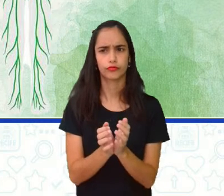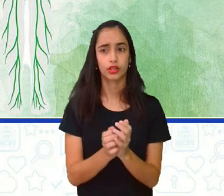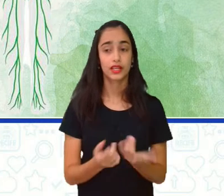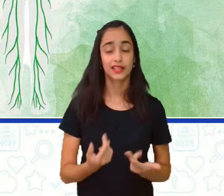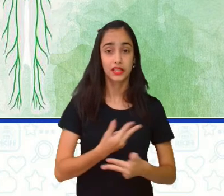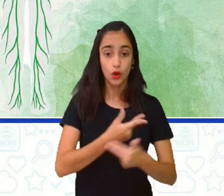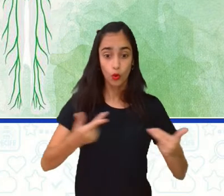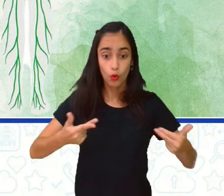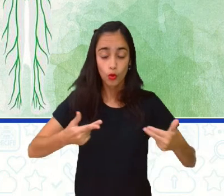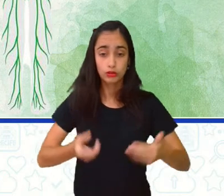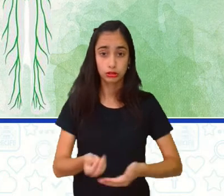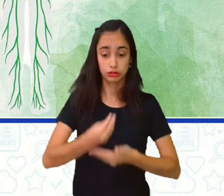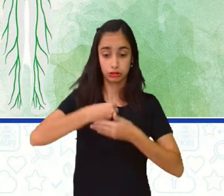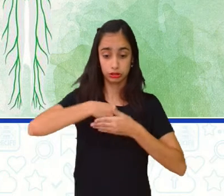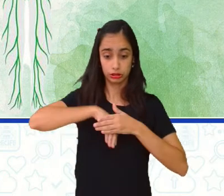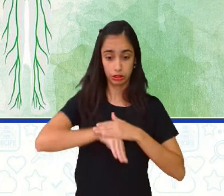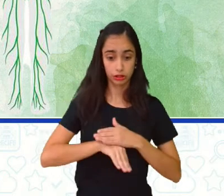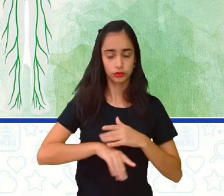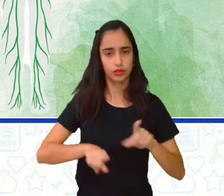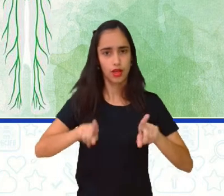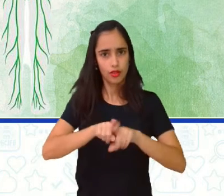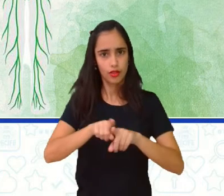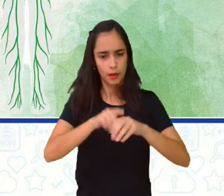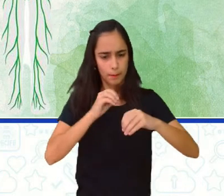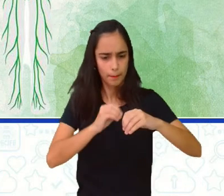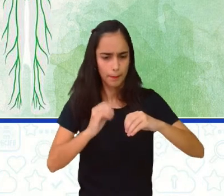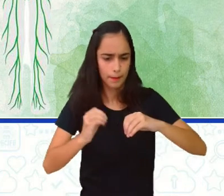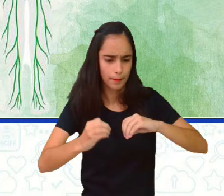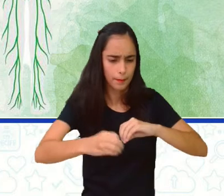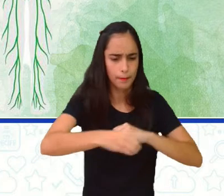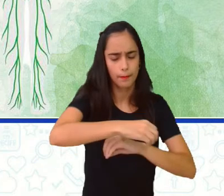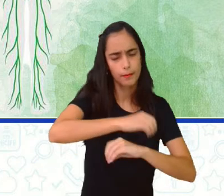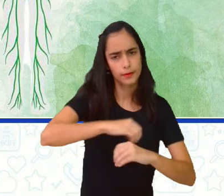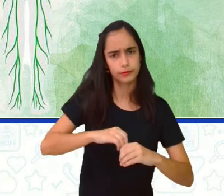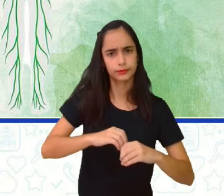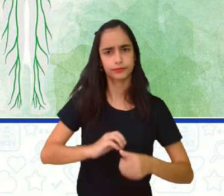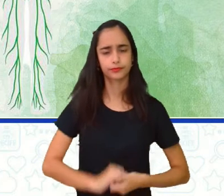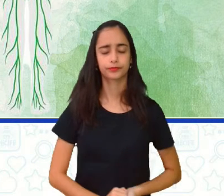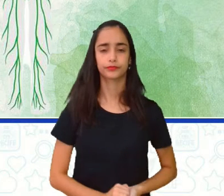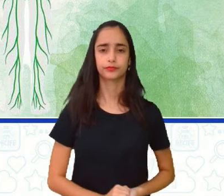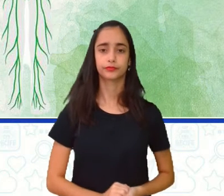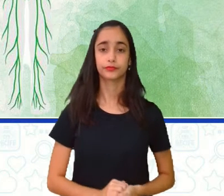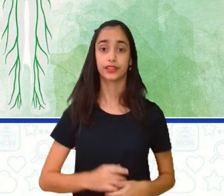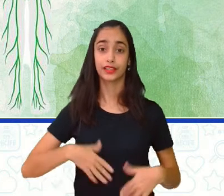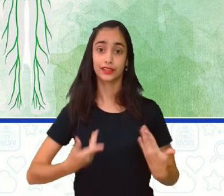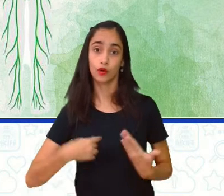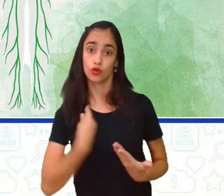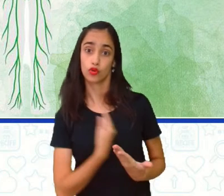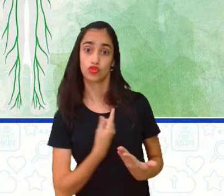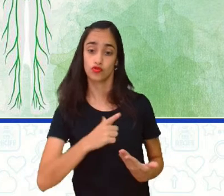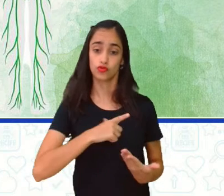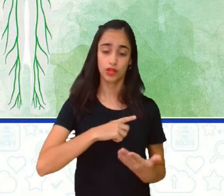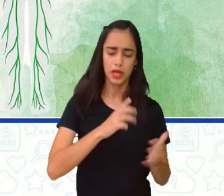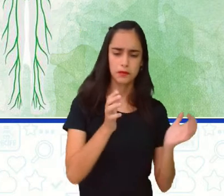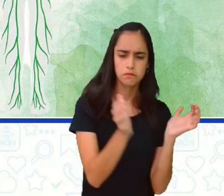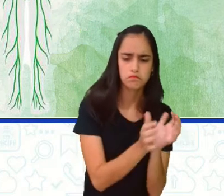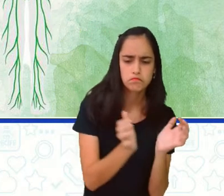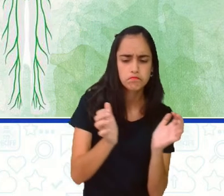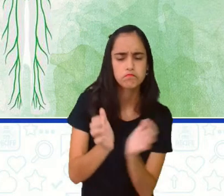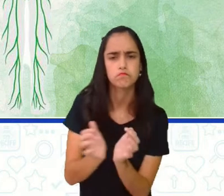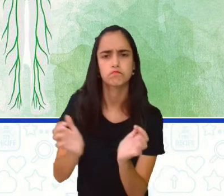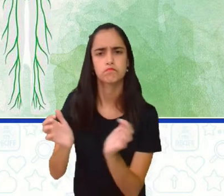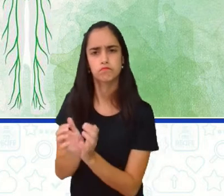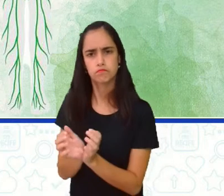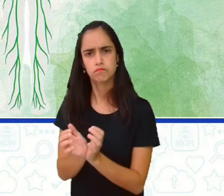além de células e substâncias químicas. Então, nós temos aí um conjunto de órgãos responsáveis por essa